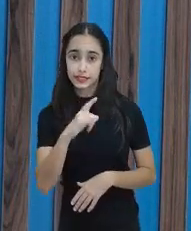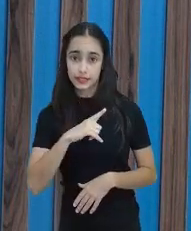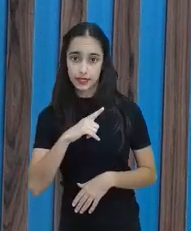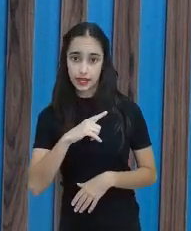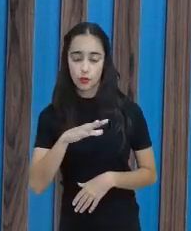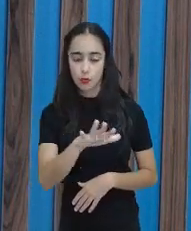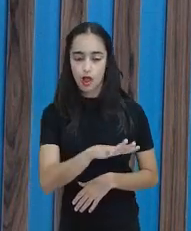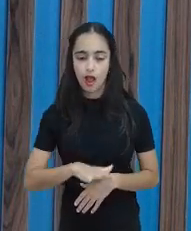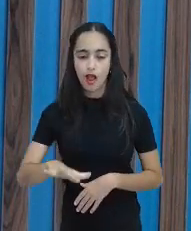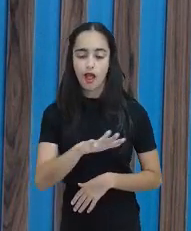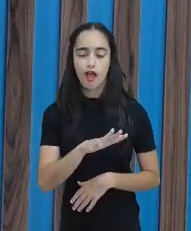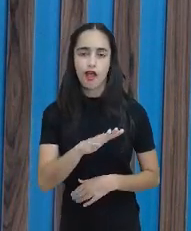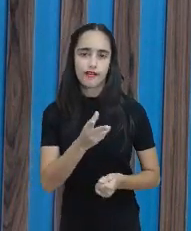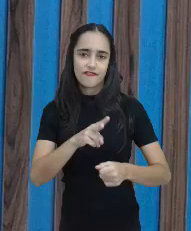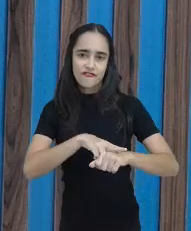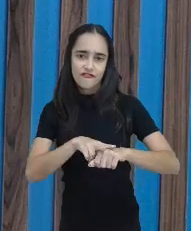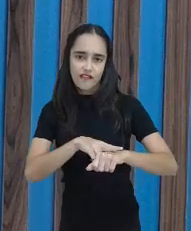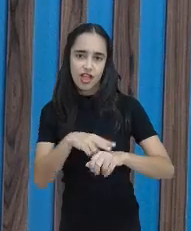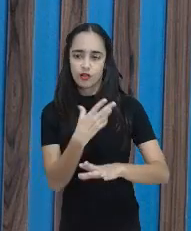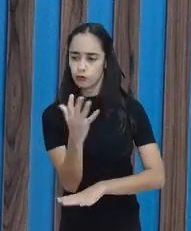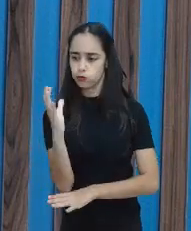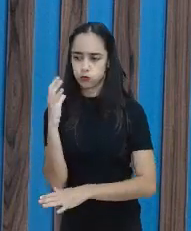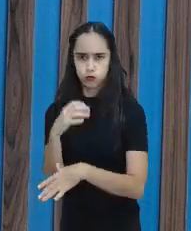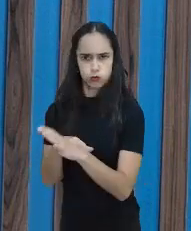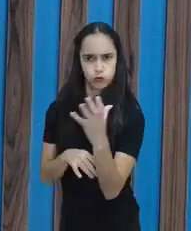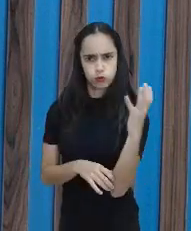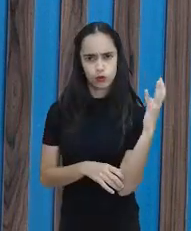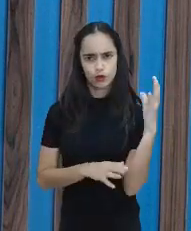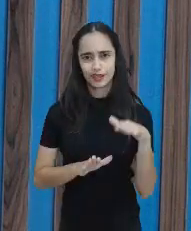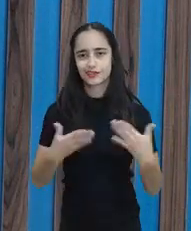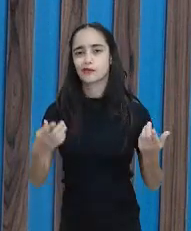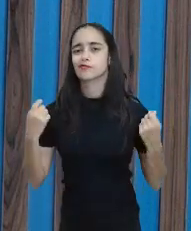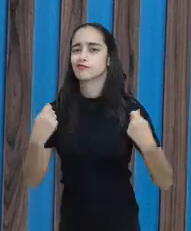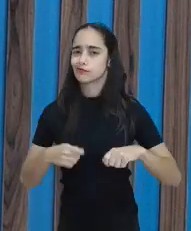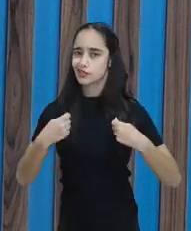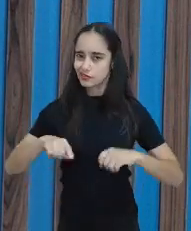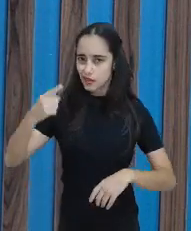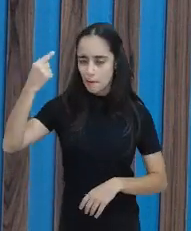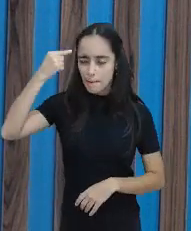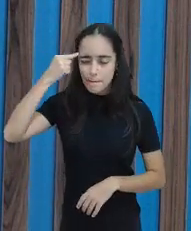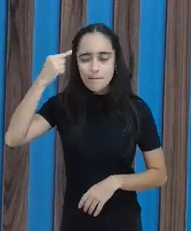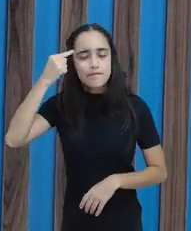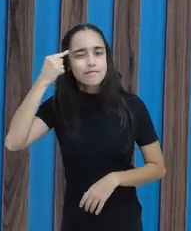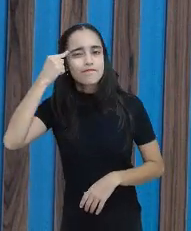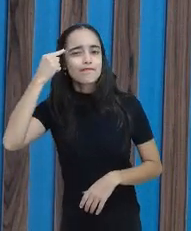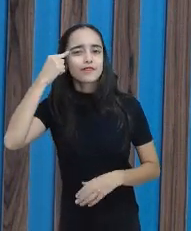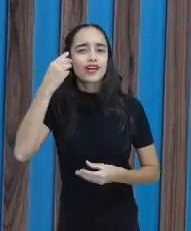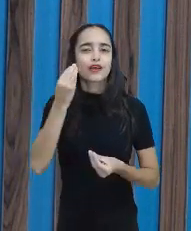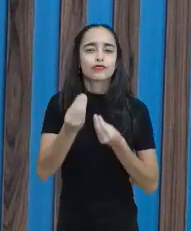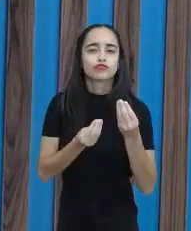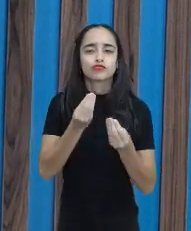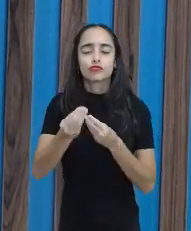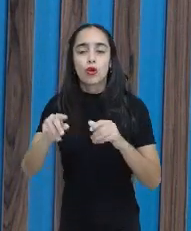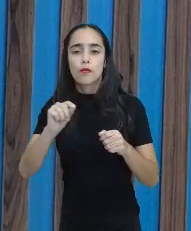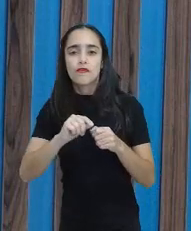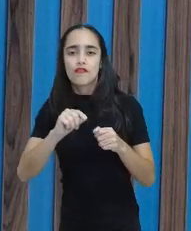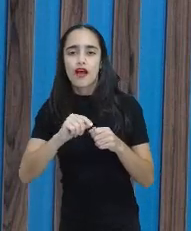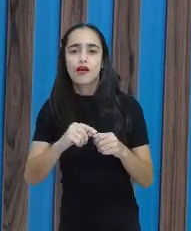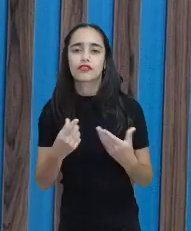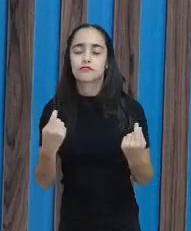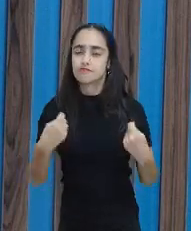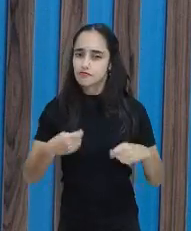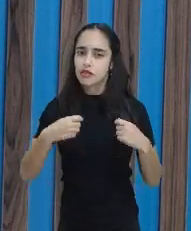que se vai construir algo, se pensa, né, tem um estudo ali do que, como é que vai impactar, como é que a gente pode pensar,